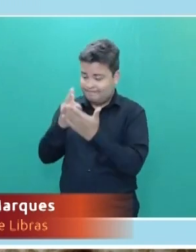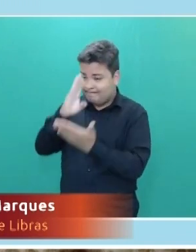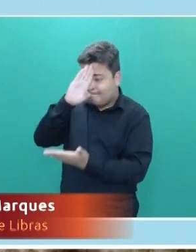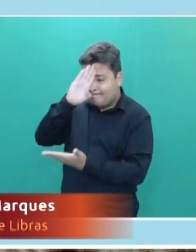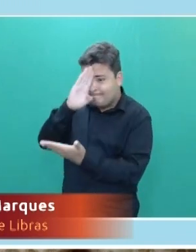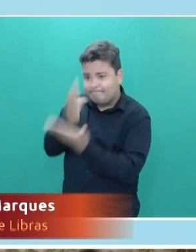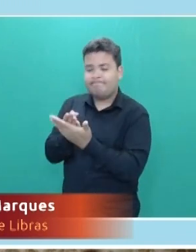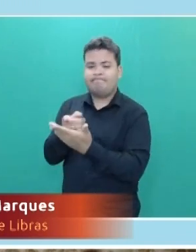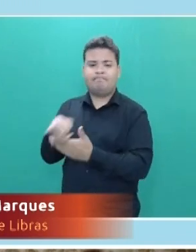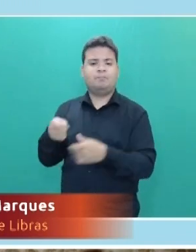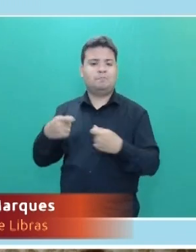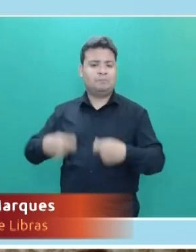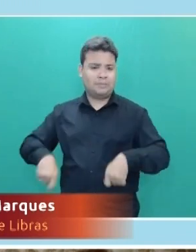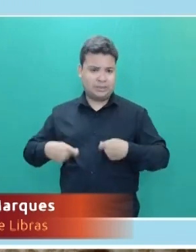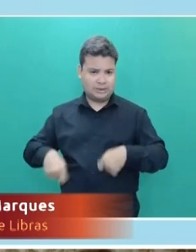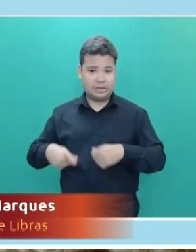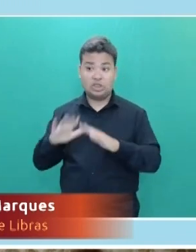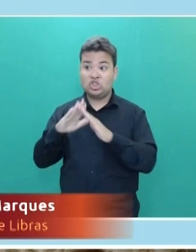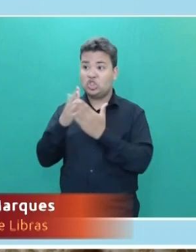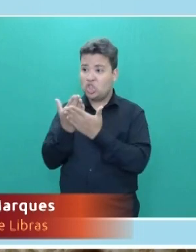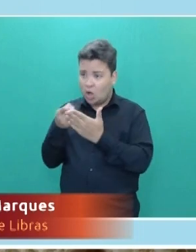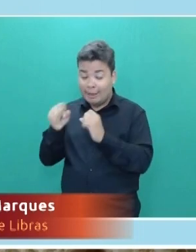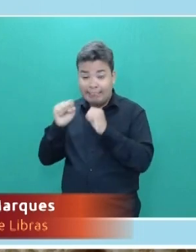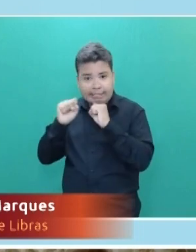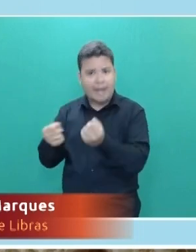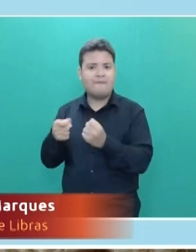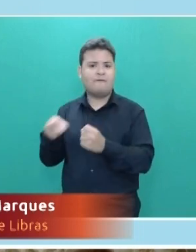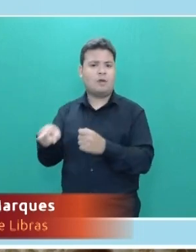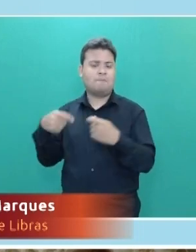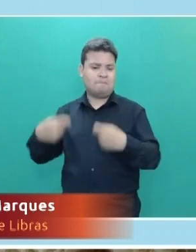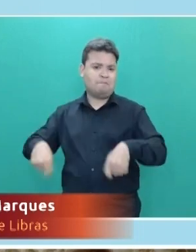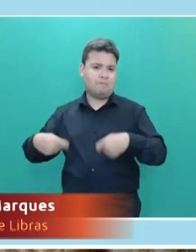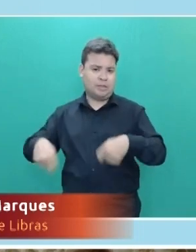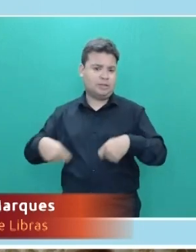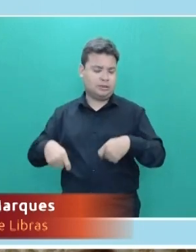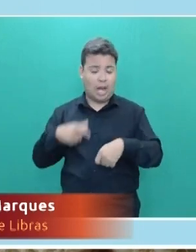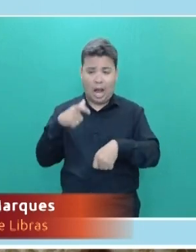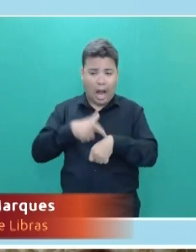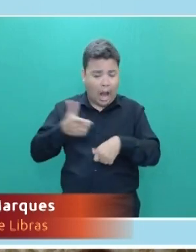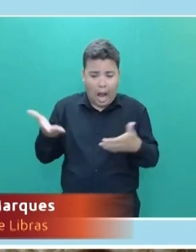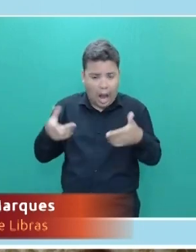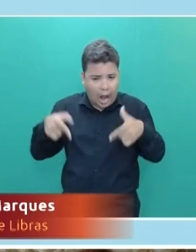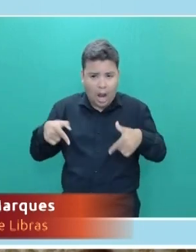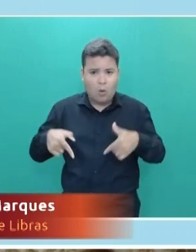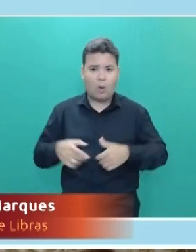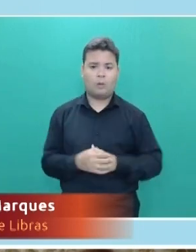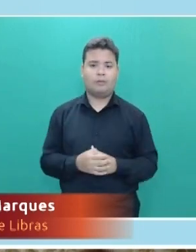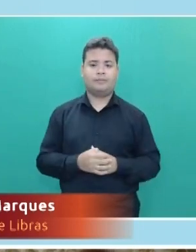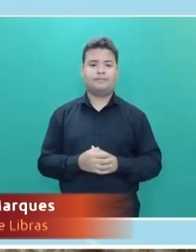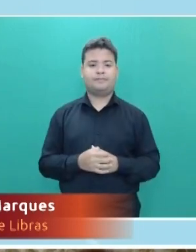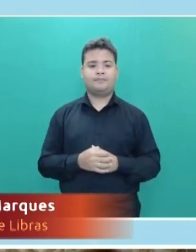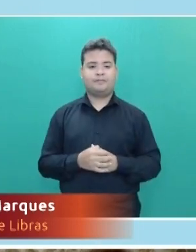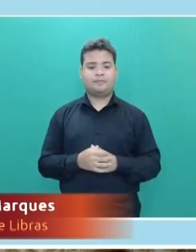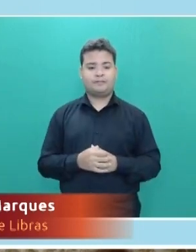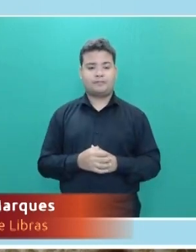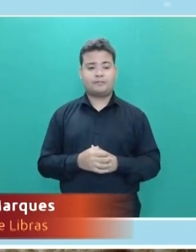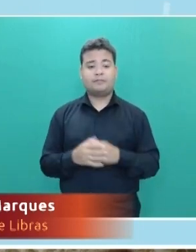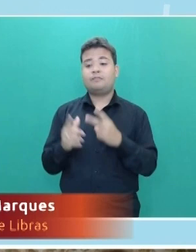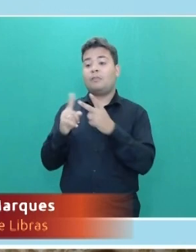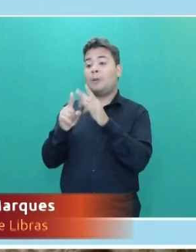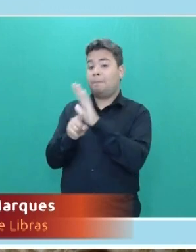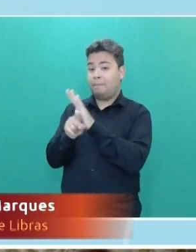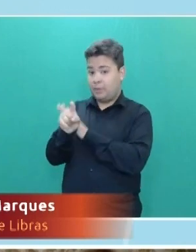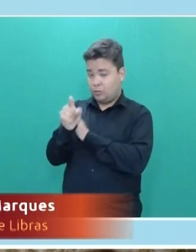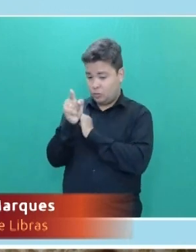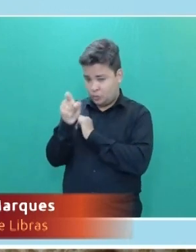acreditar e defendermos as escolas. Eu acho que é o que a gente mais precisa nesse momento. Fernando, queria passar a palavra para você para falar sobre